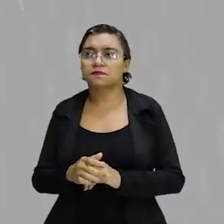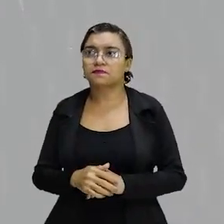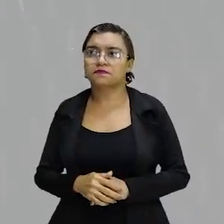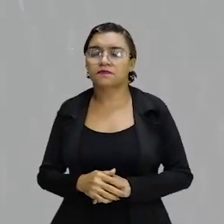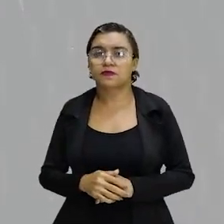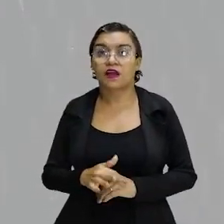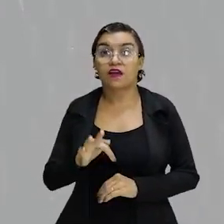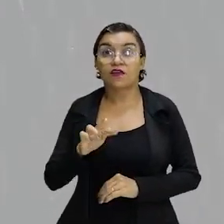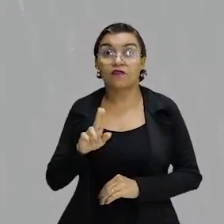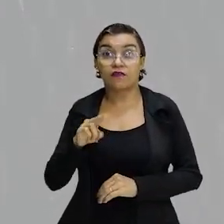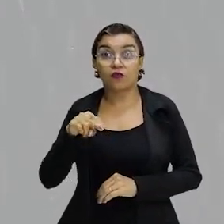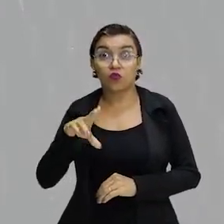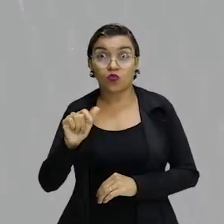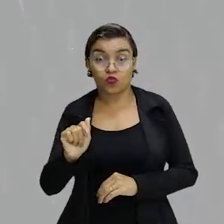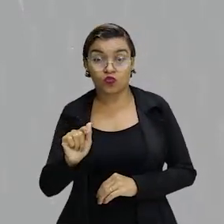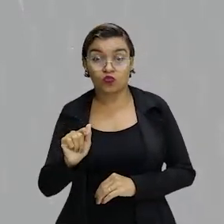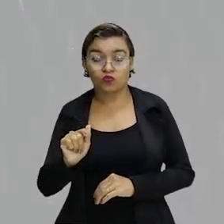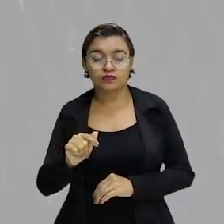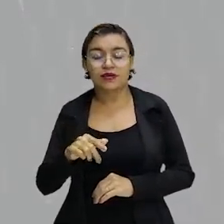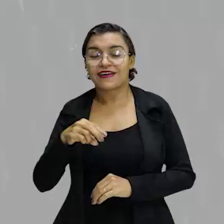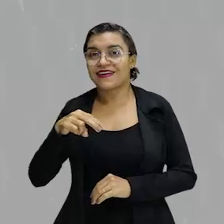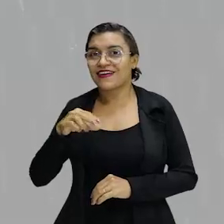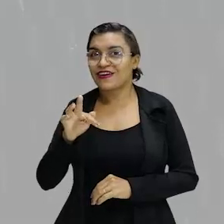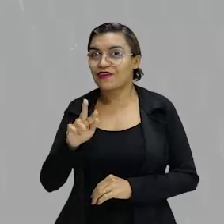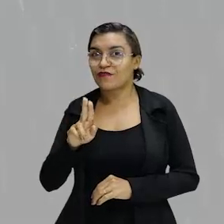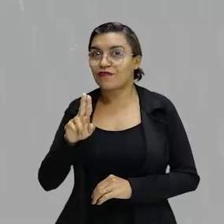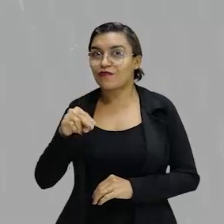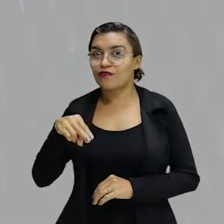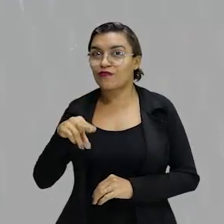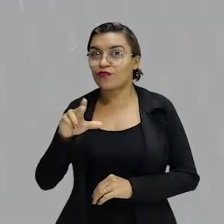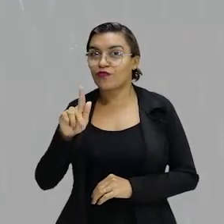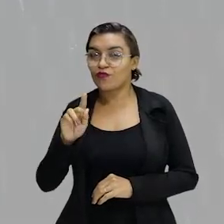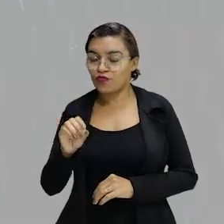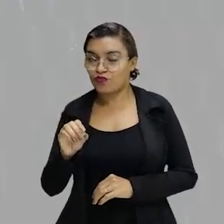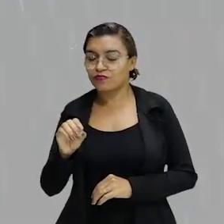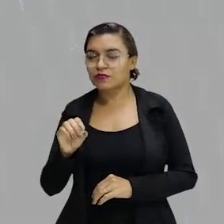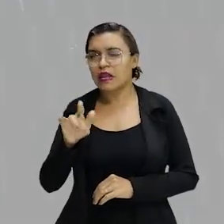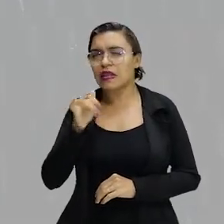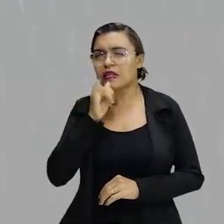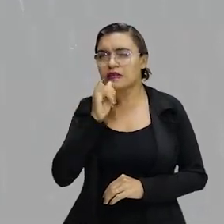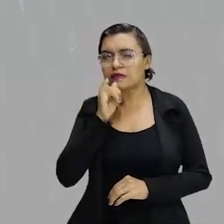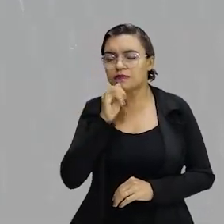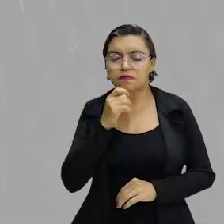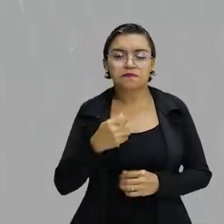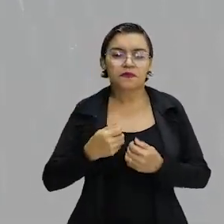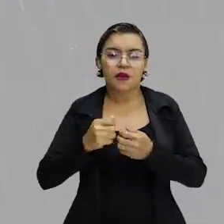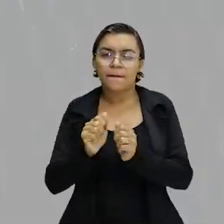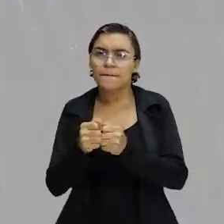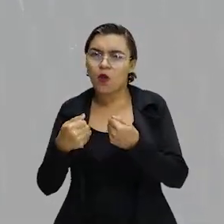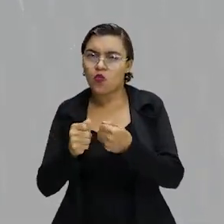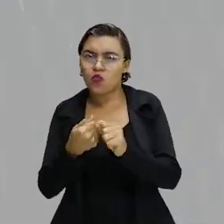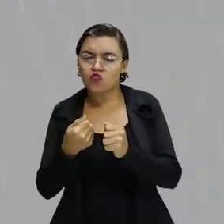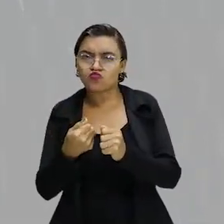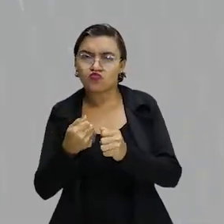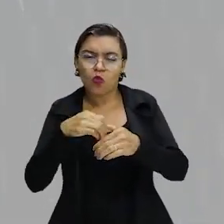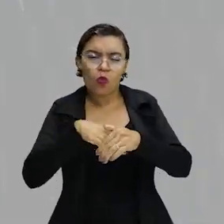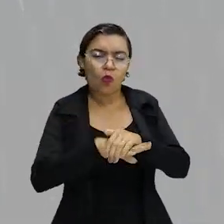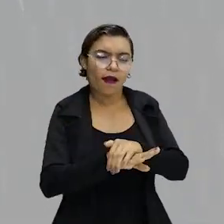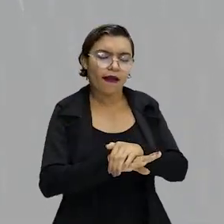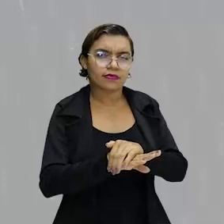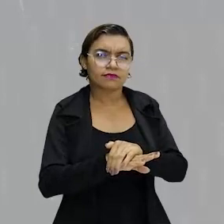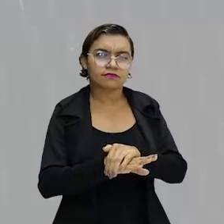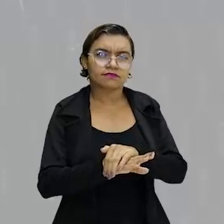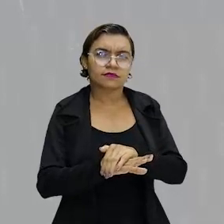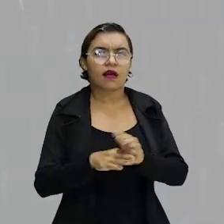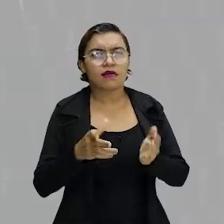caso do fungo. Sabe quando você esquece um pão em casa? Deixa ele exposto. E aí daqui a um tempo esse pão começa a